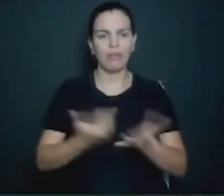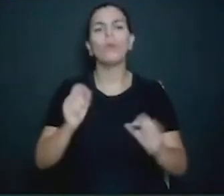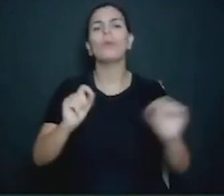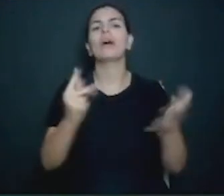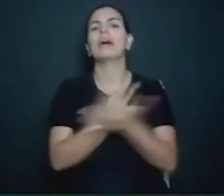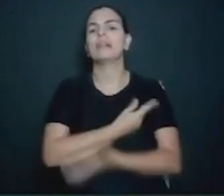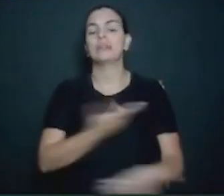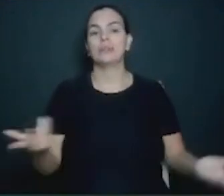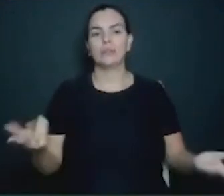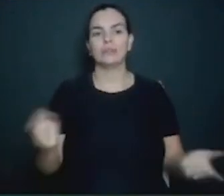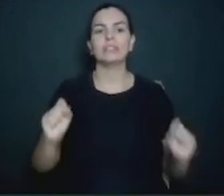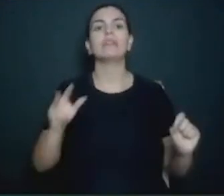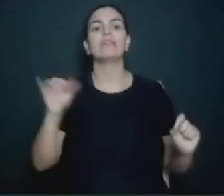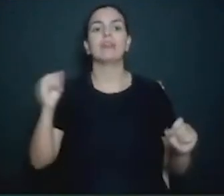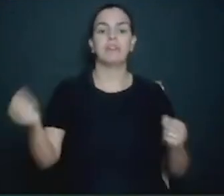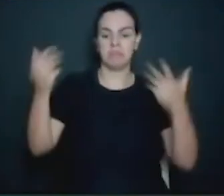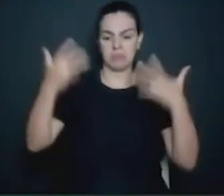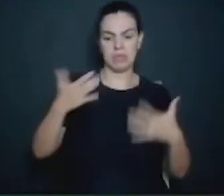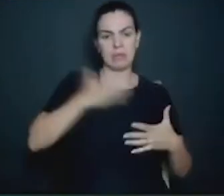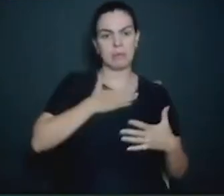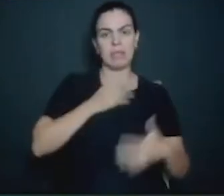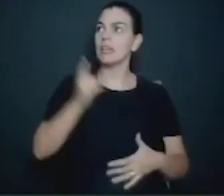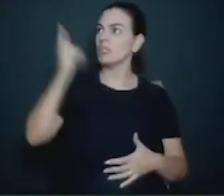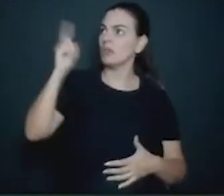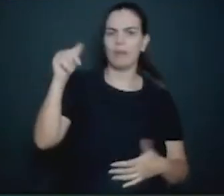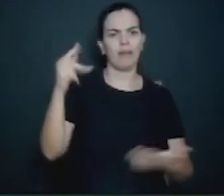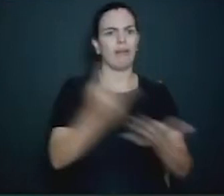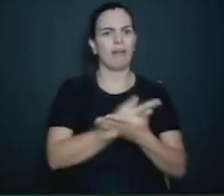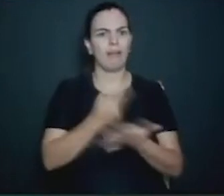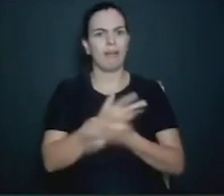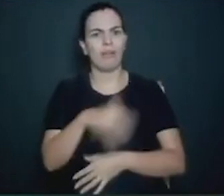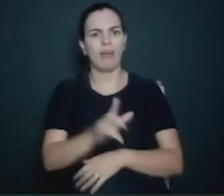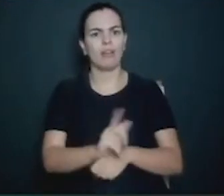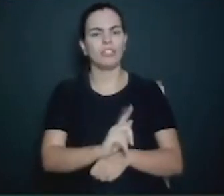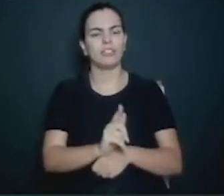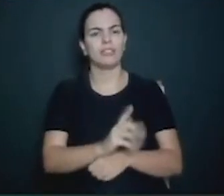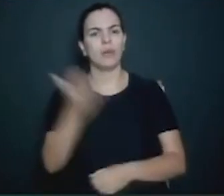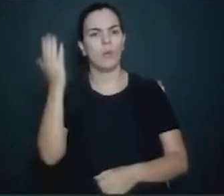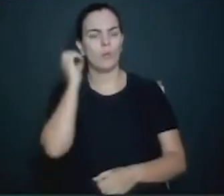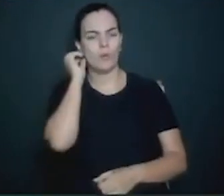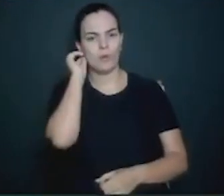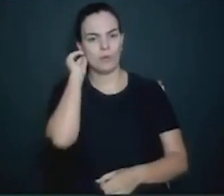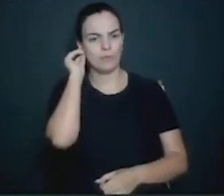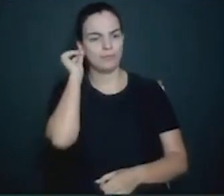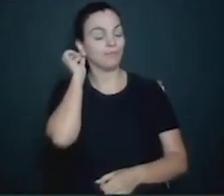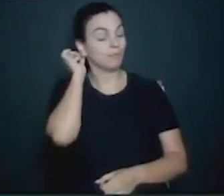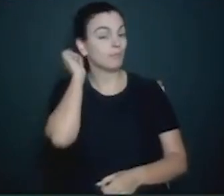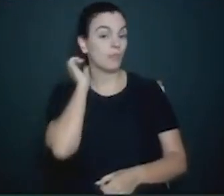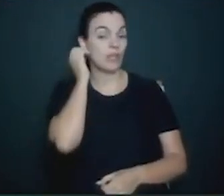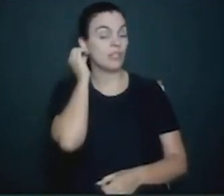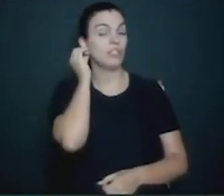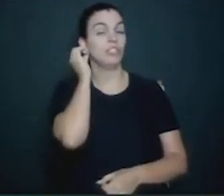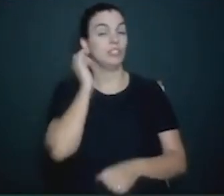convencer que isso aqui não é um erro de gestão? A gestão está errando na saúde e, por